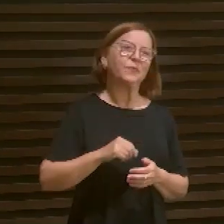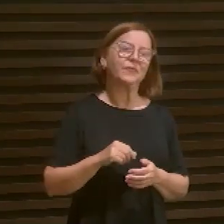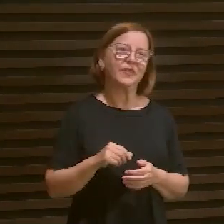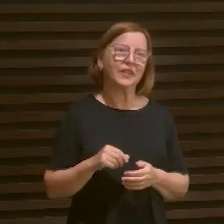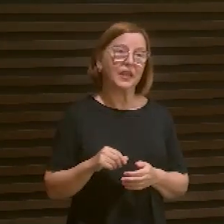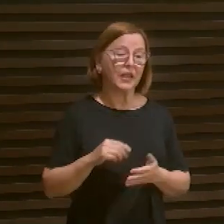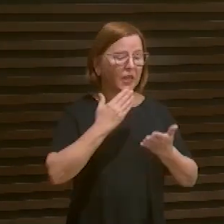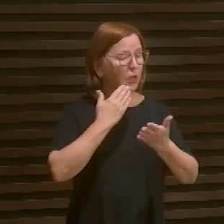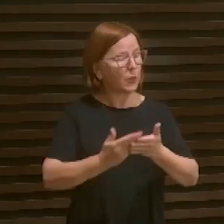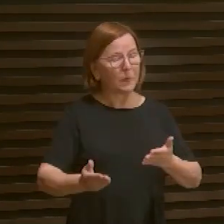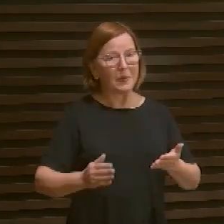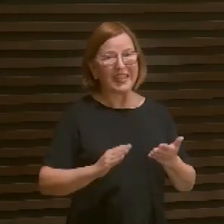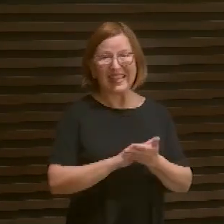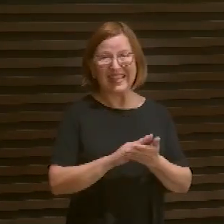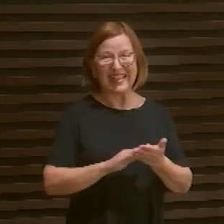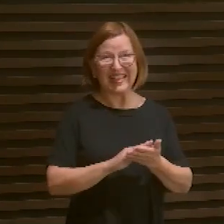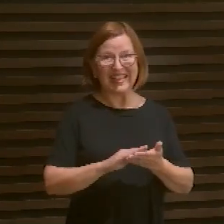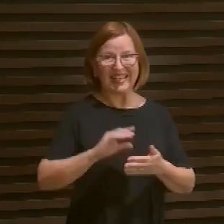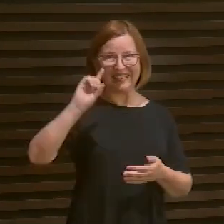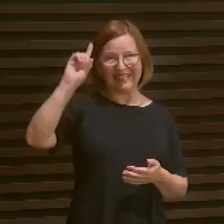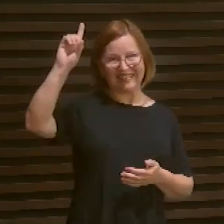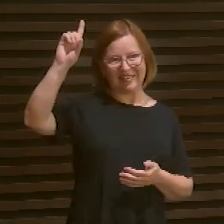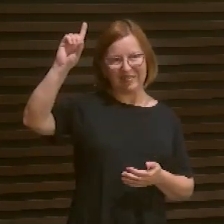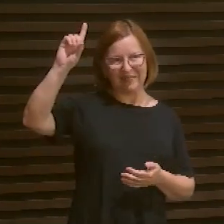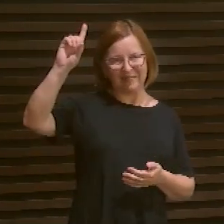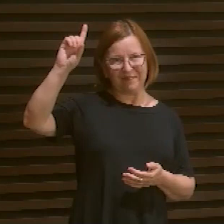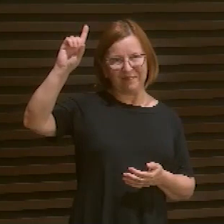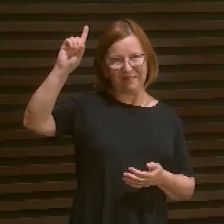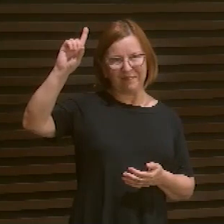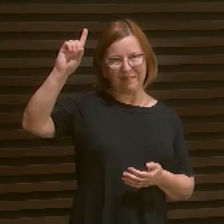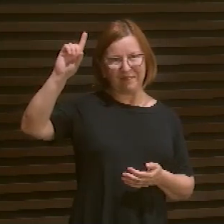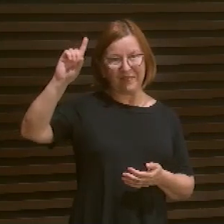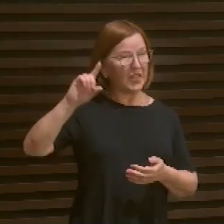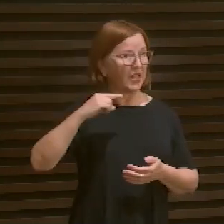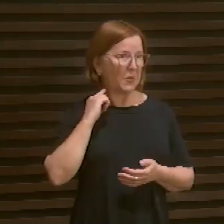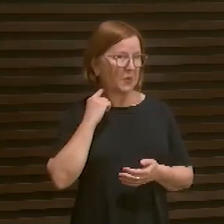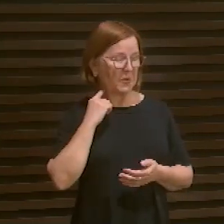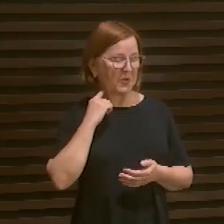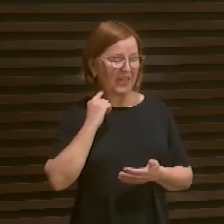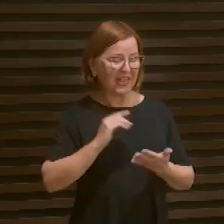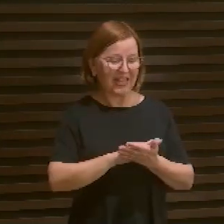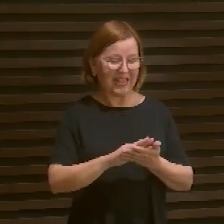não perder nada de Deus e não sujar nada do homem.